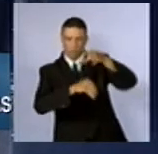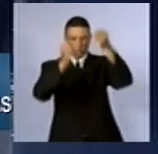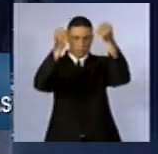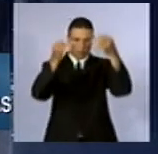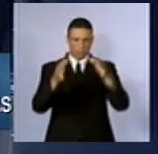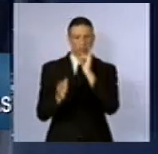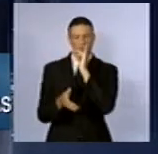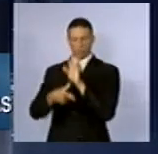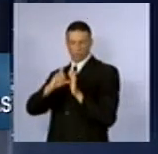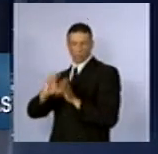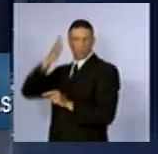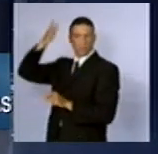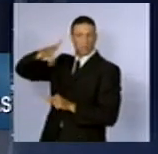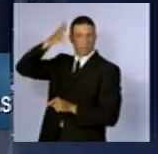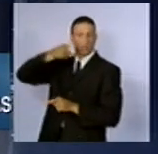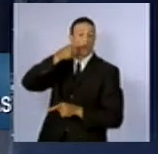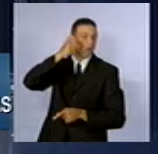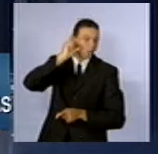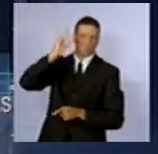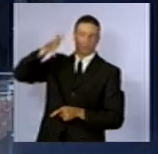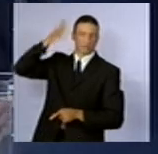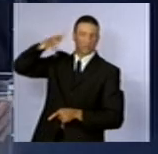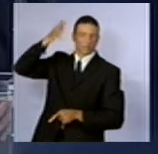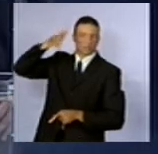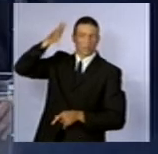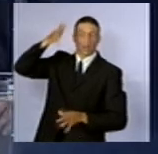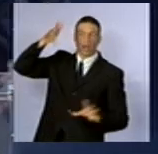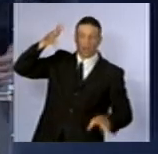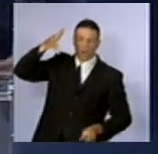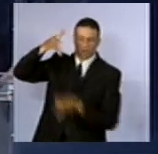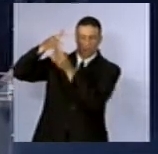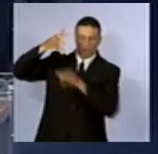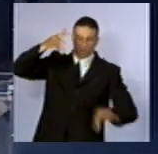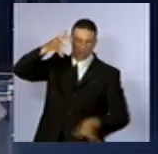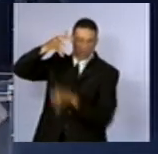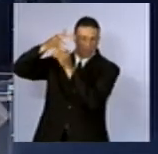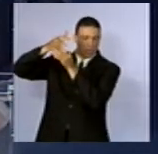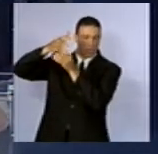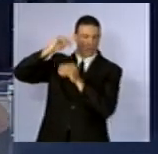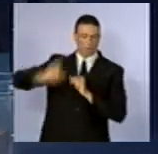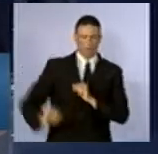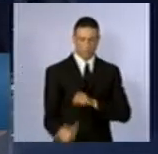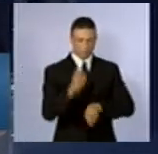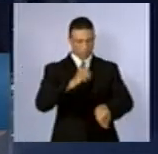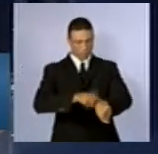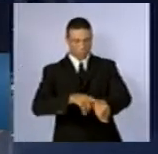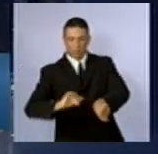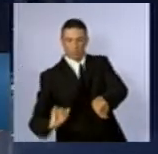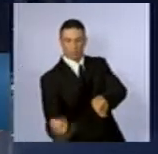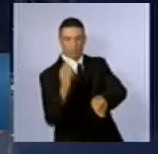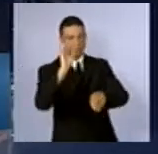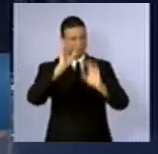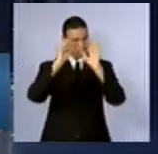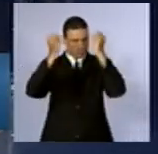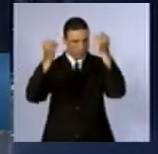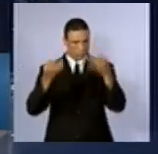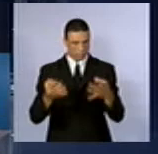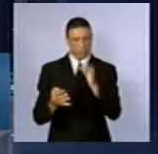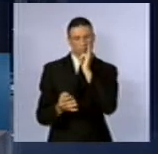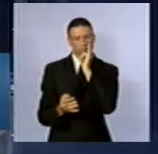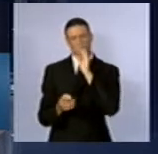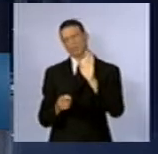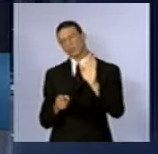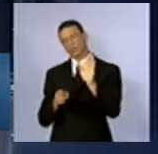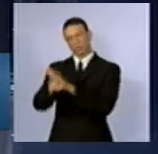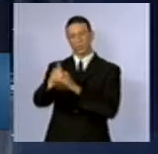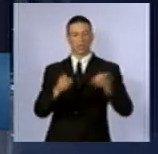às apresentações de ontem, aproveitando que ainda tem algum tempo, que seria, primeiro, uma indagação até